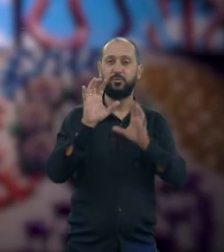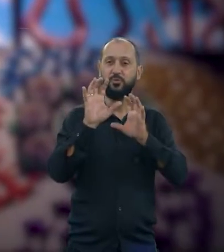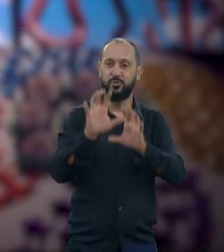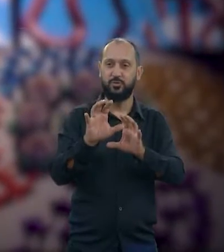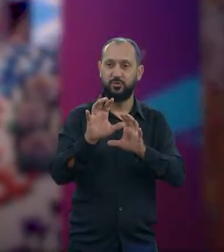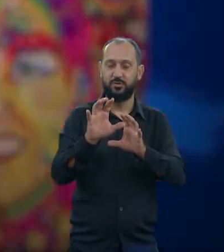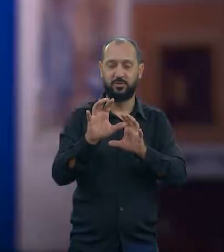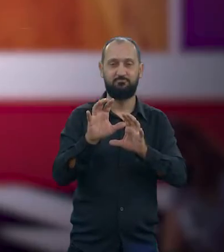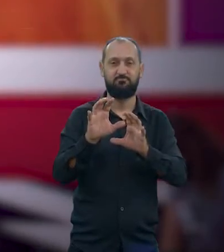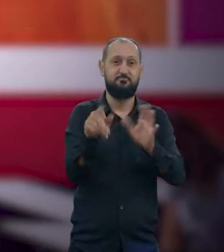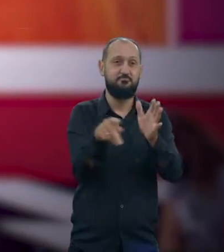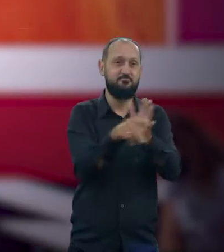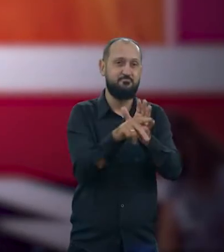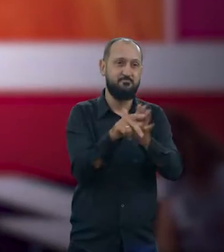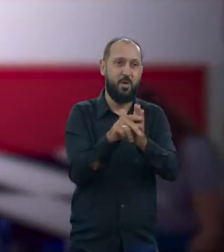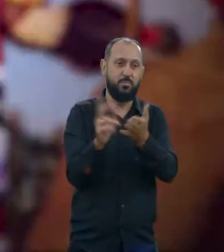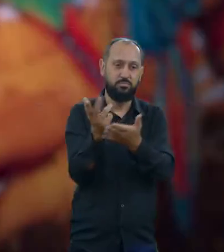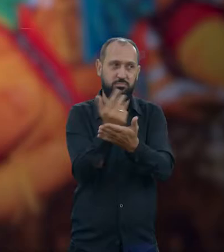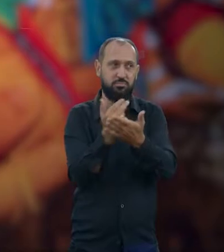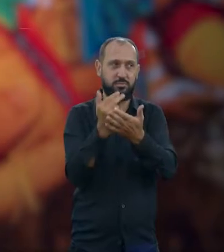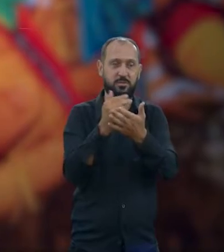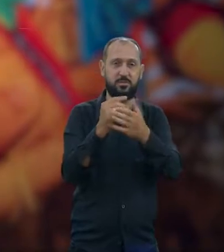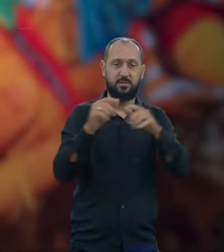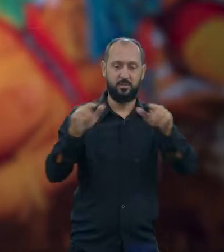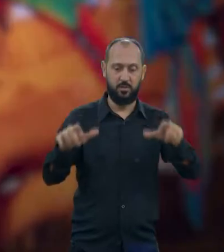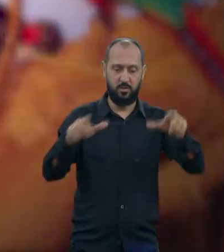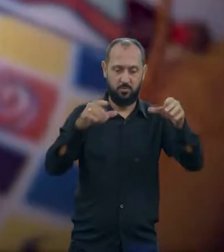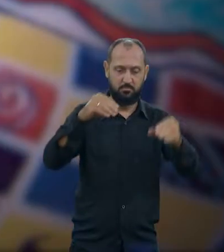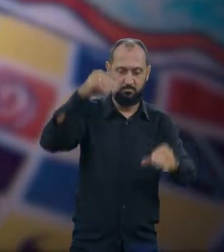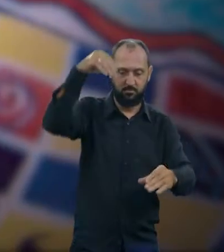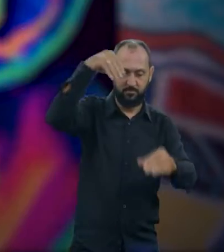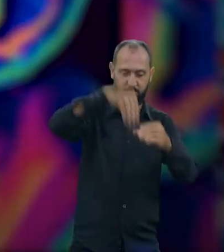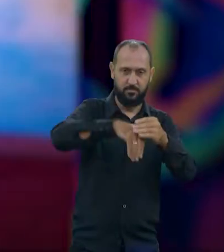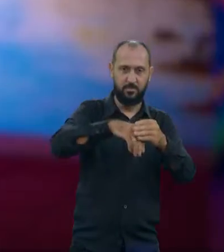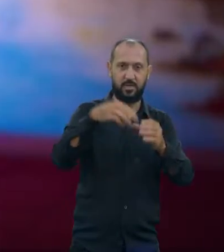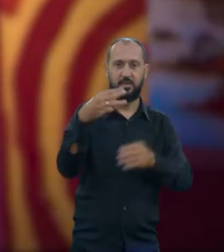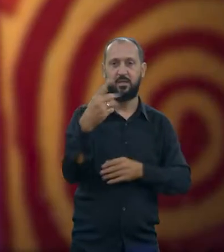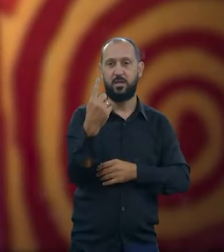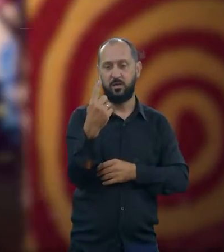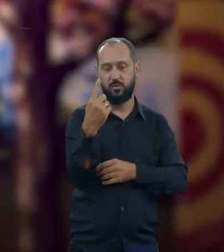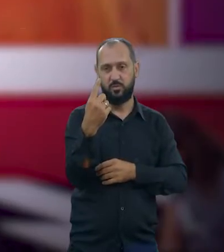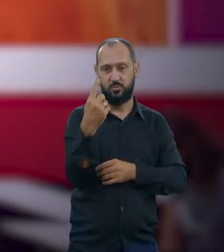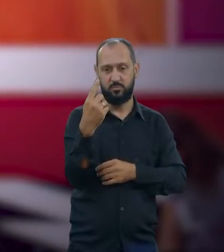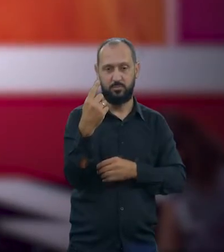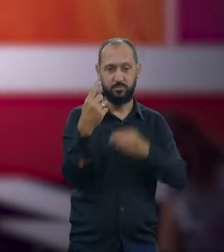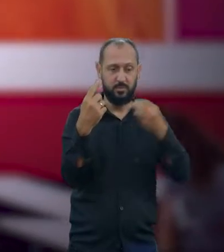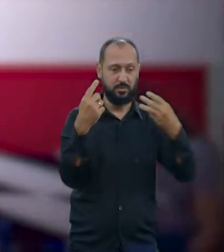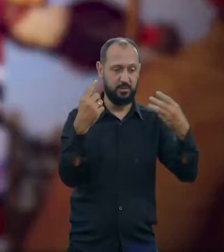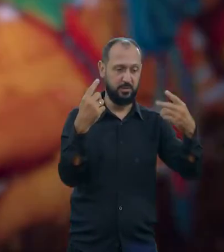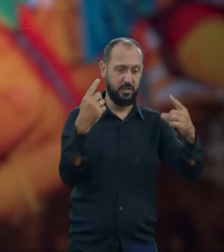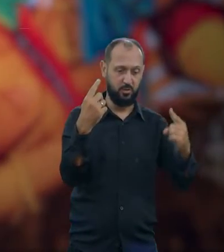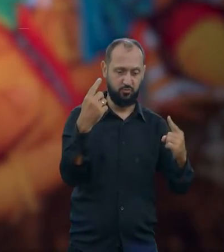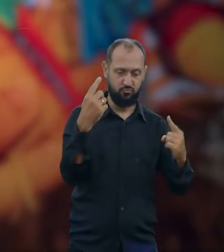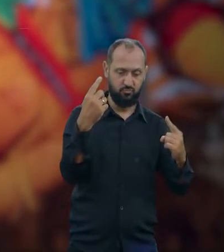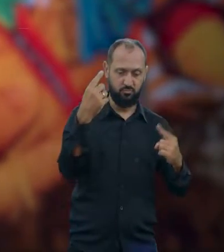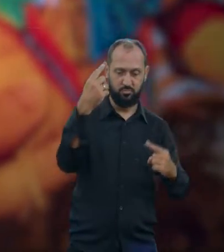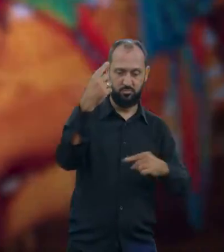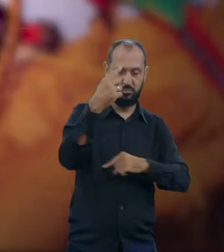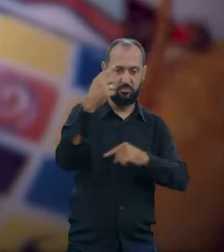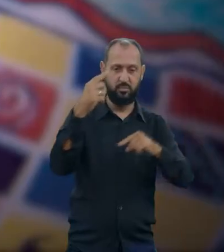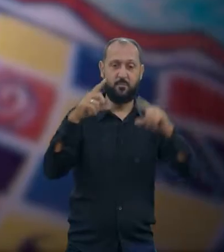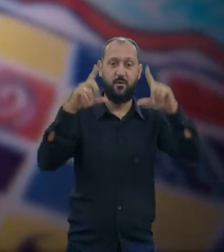parte estética do disco de vinil. Você tem uma capa 31 centímetros por 31